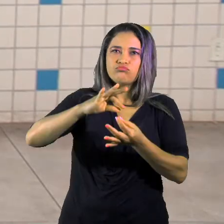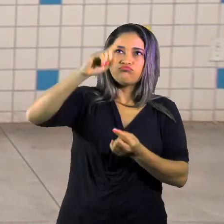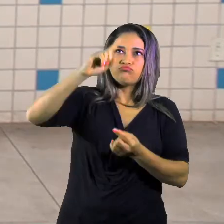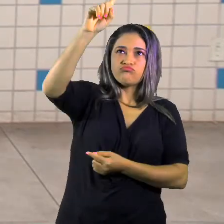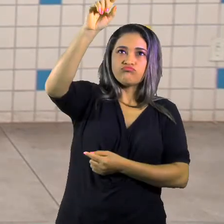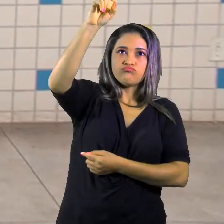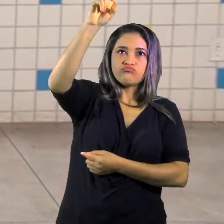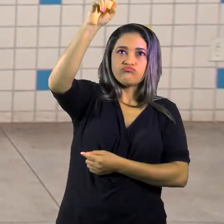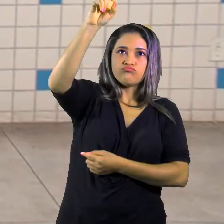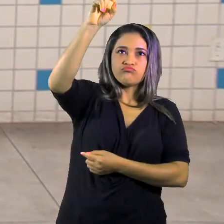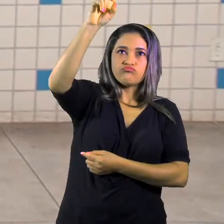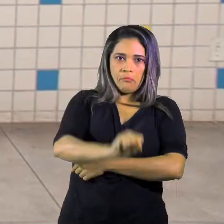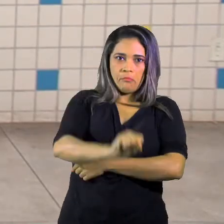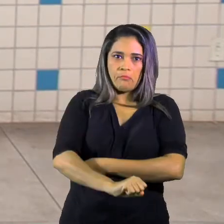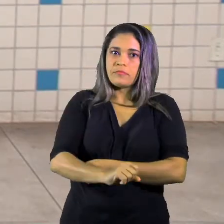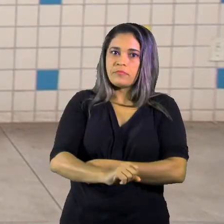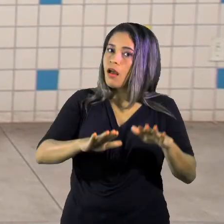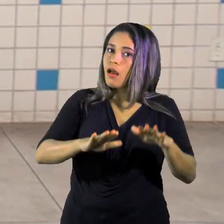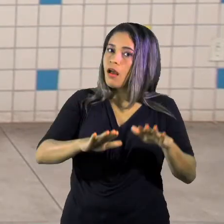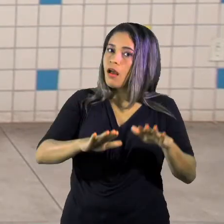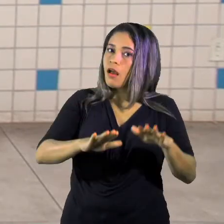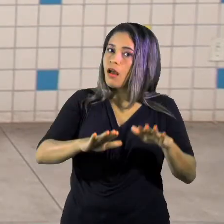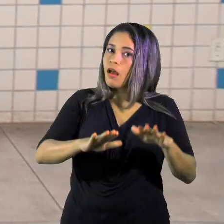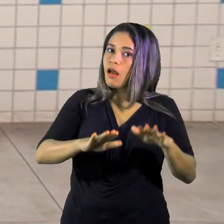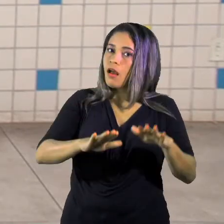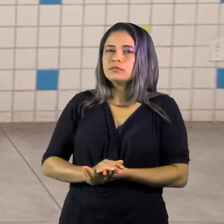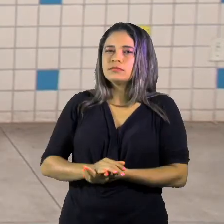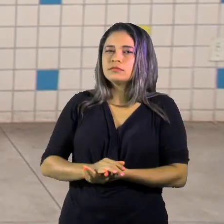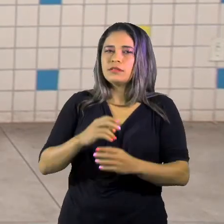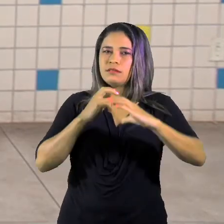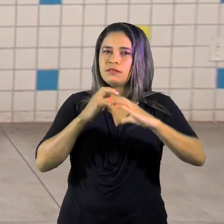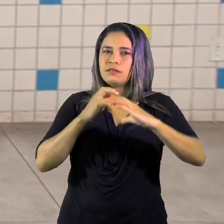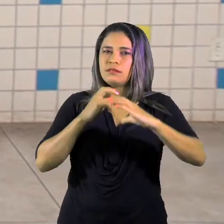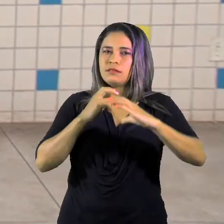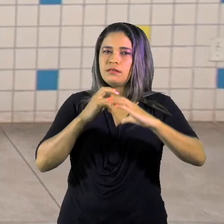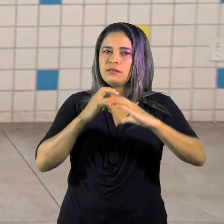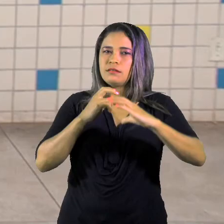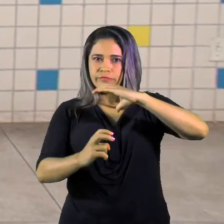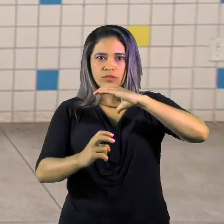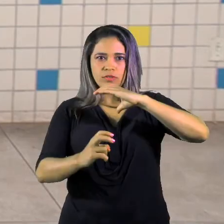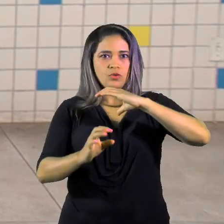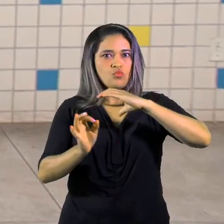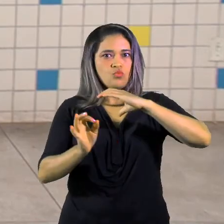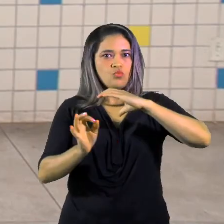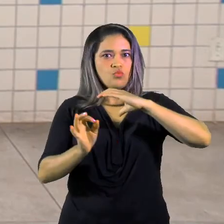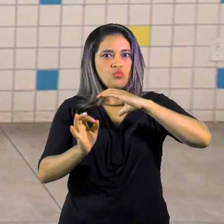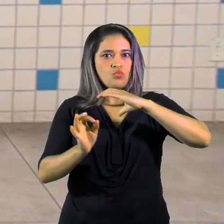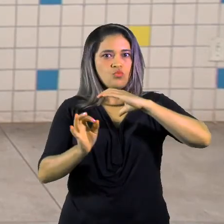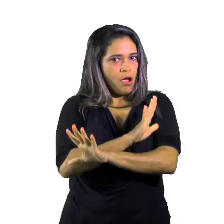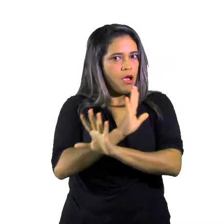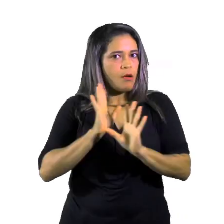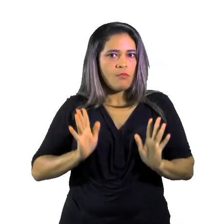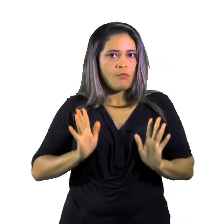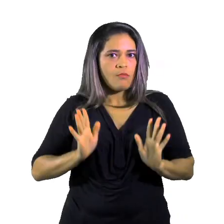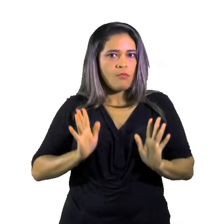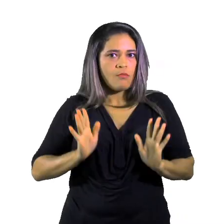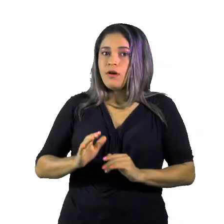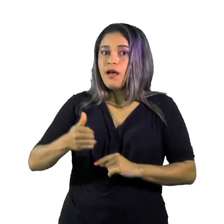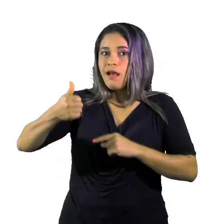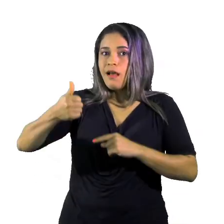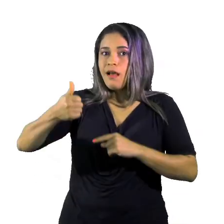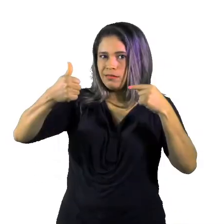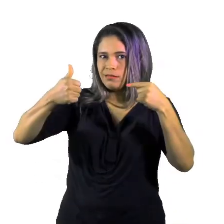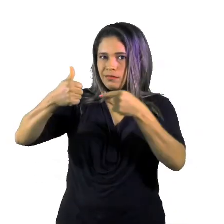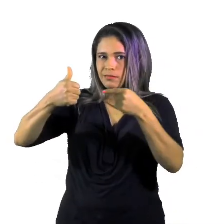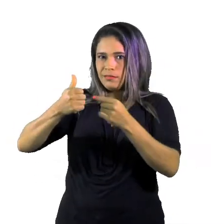em alguns trechos da Ferrovia Norte-Sul ainda não foram concluídos. As vantagens das